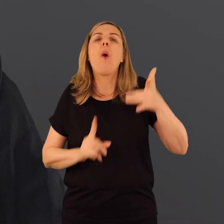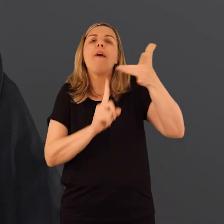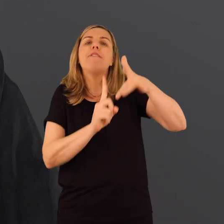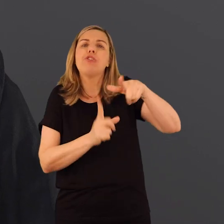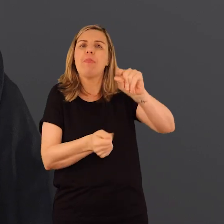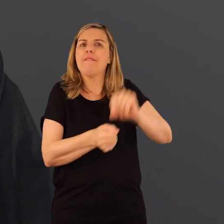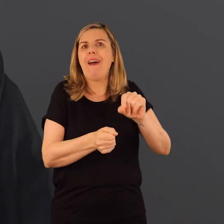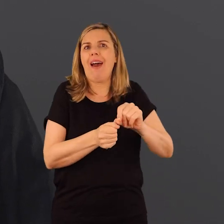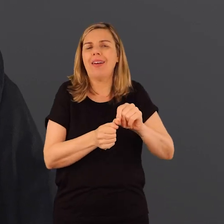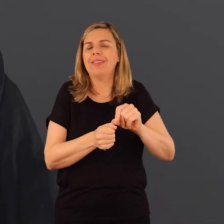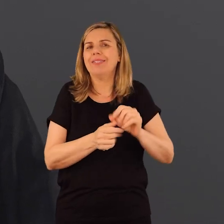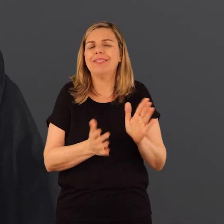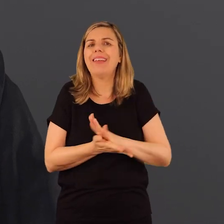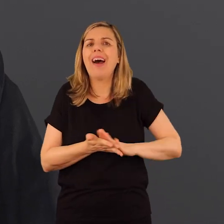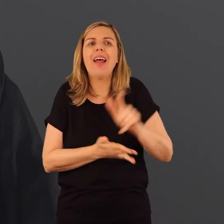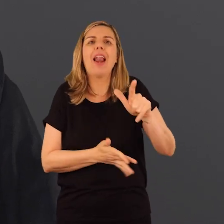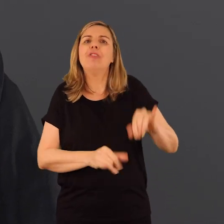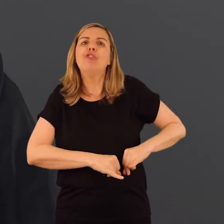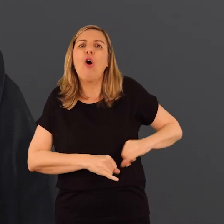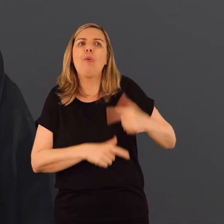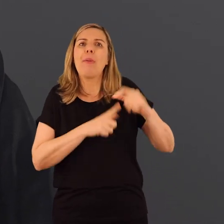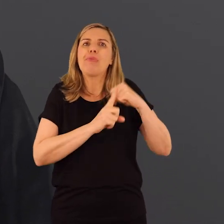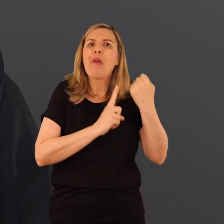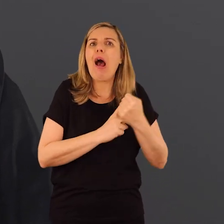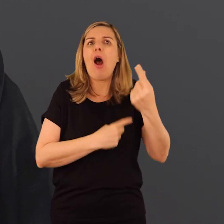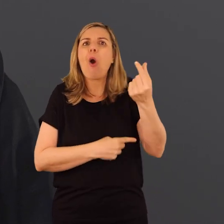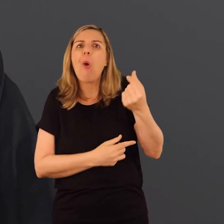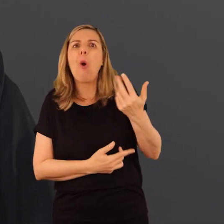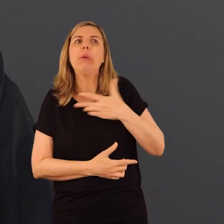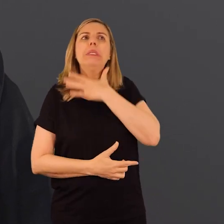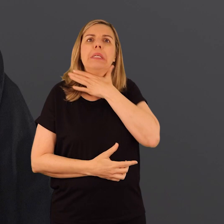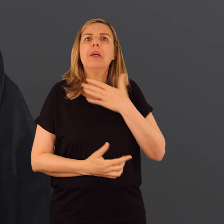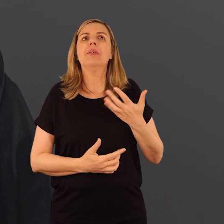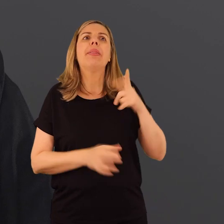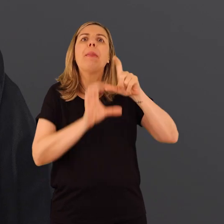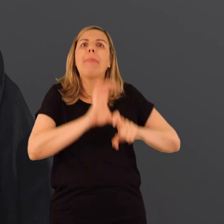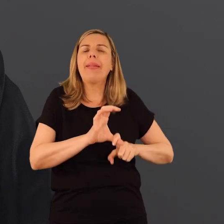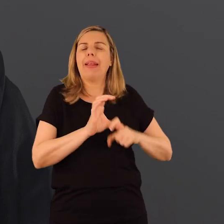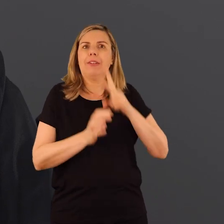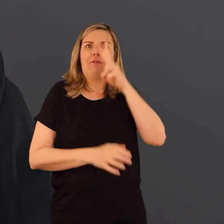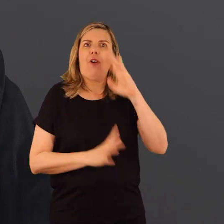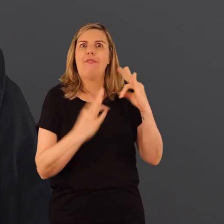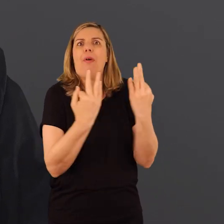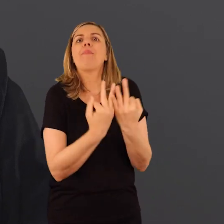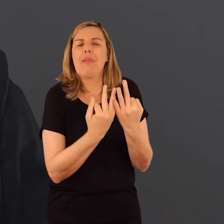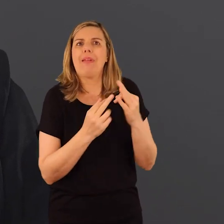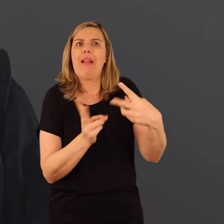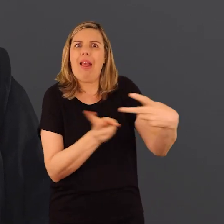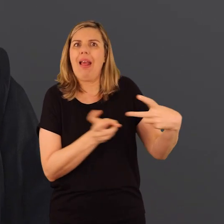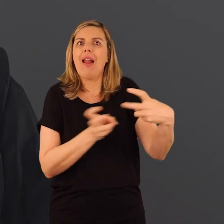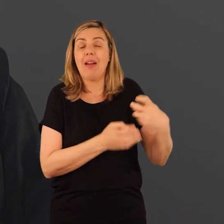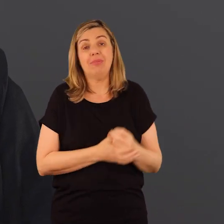que está em situação de vulnerabilidade social e econômica e tem uma dependência extrema da família